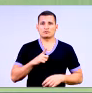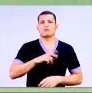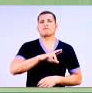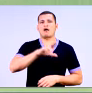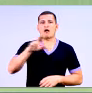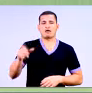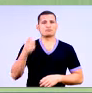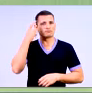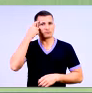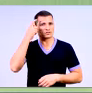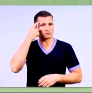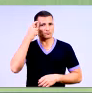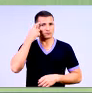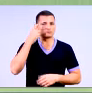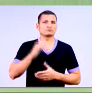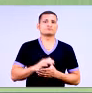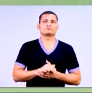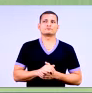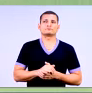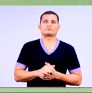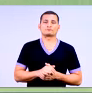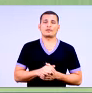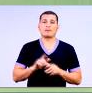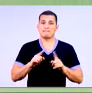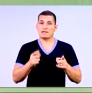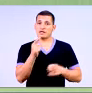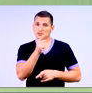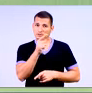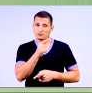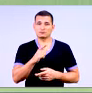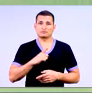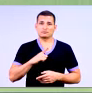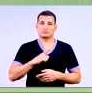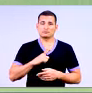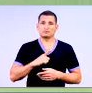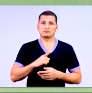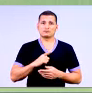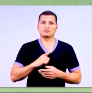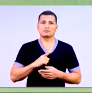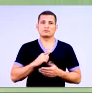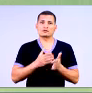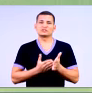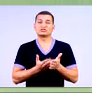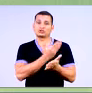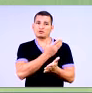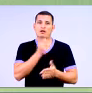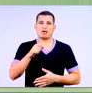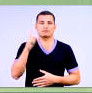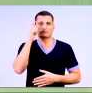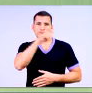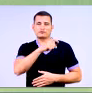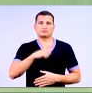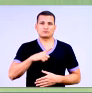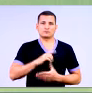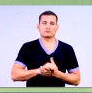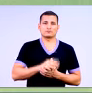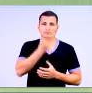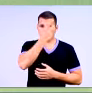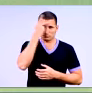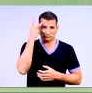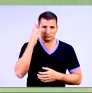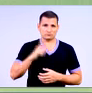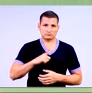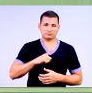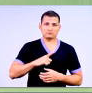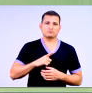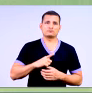concepções, mas essa daqui, ela vem justamente para tirar essa dificuldade que nós temos. O ser humano possui direitos que